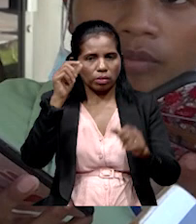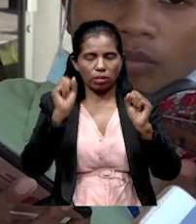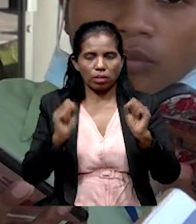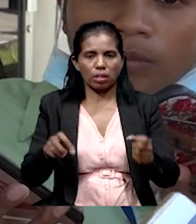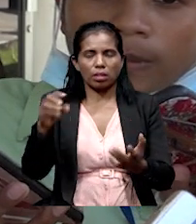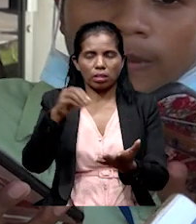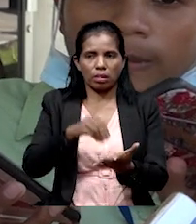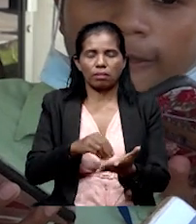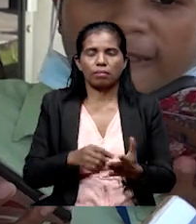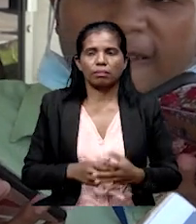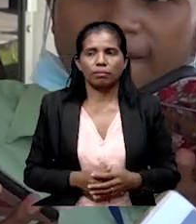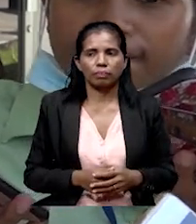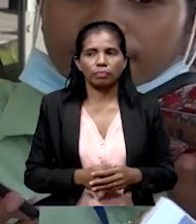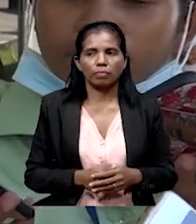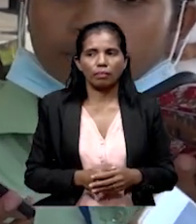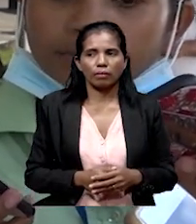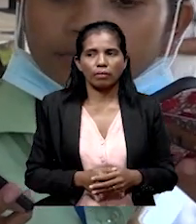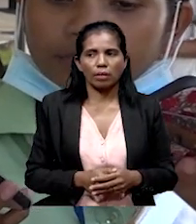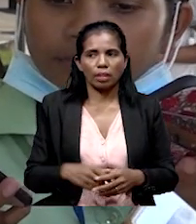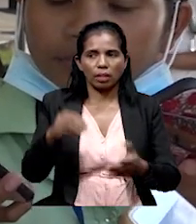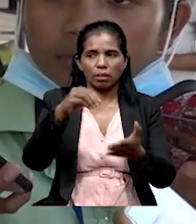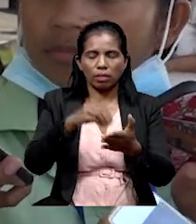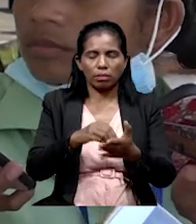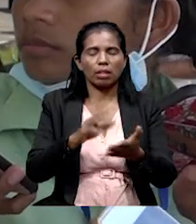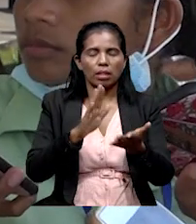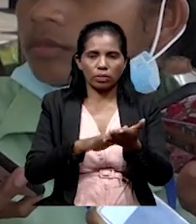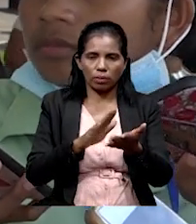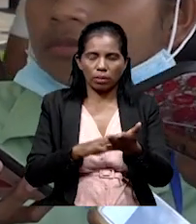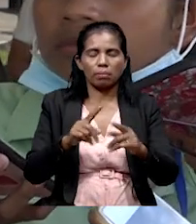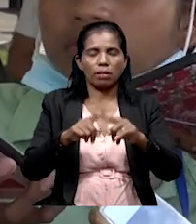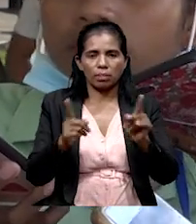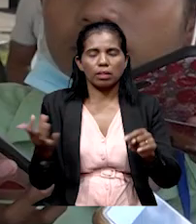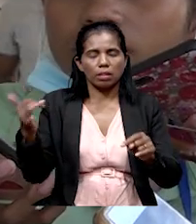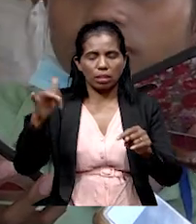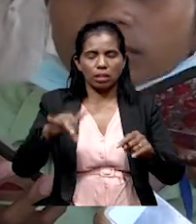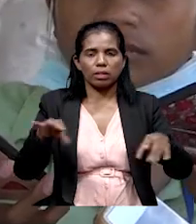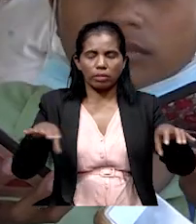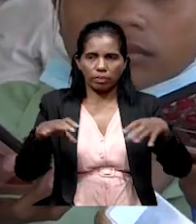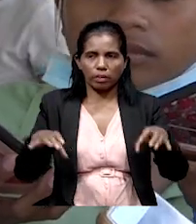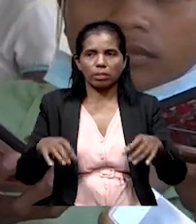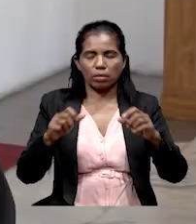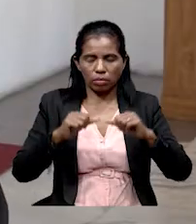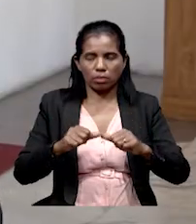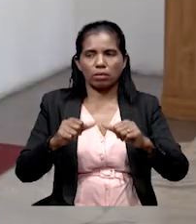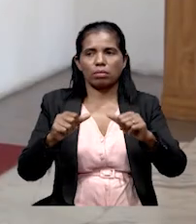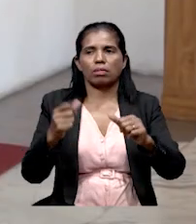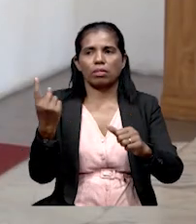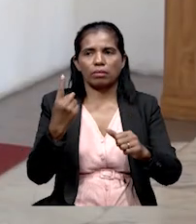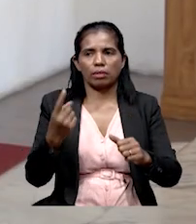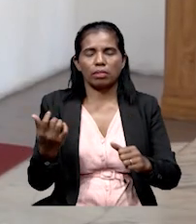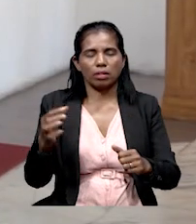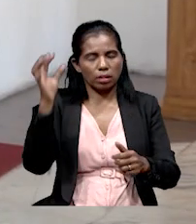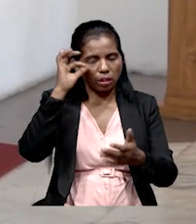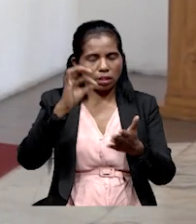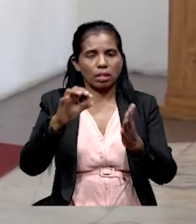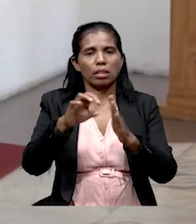investe, eh? Investe na ia escola, mas bem ser ne bem que serviço ona, continua investe. Nunes secretária